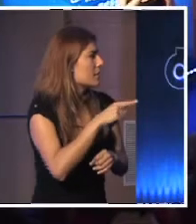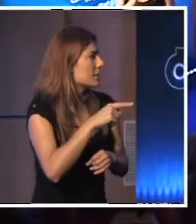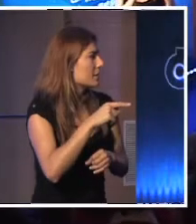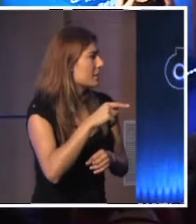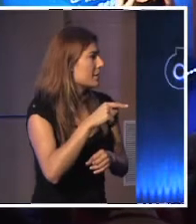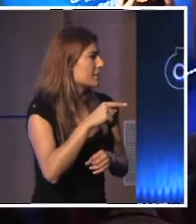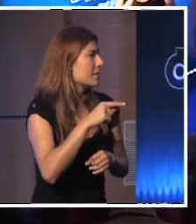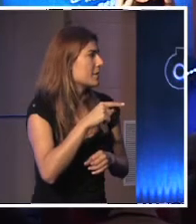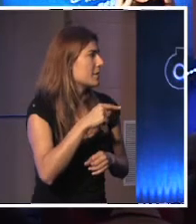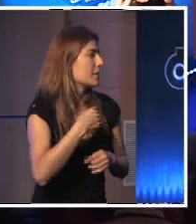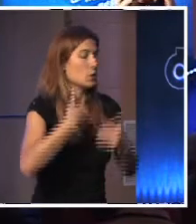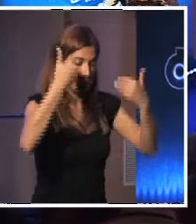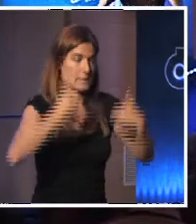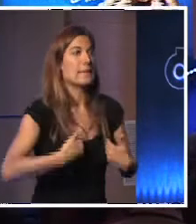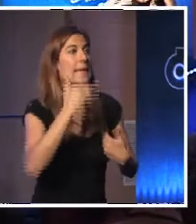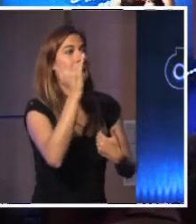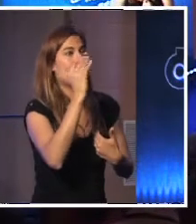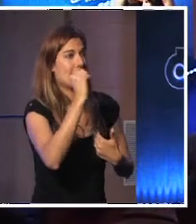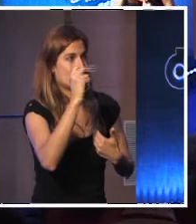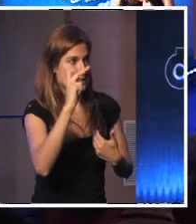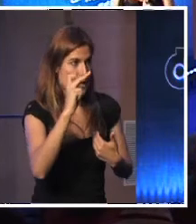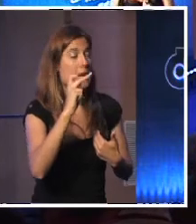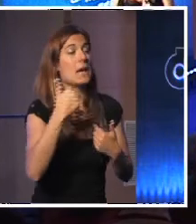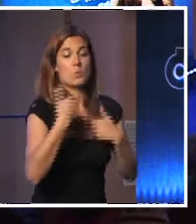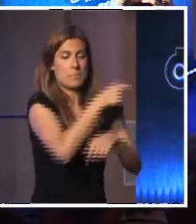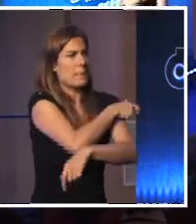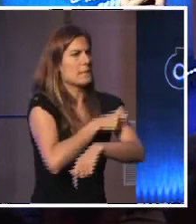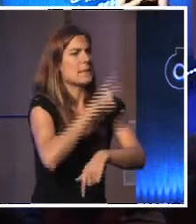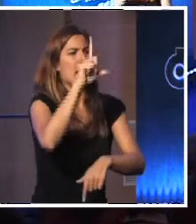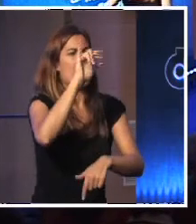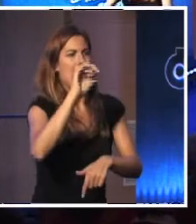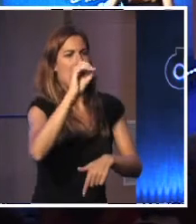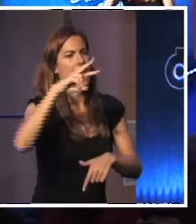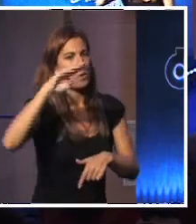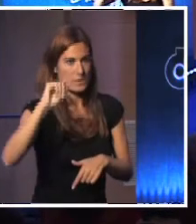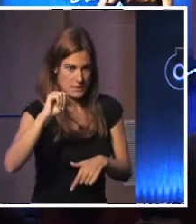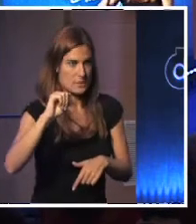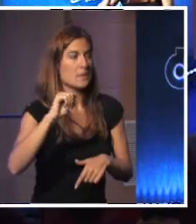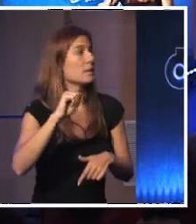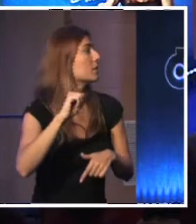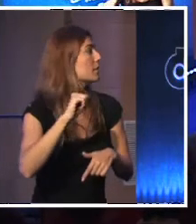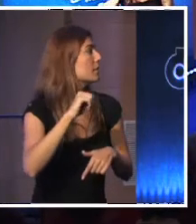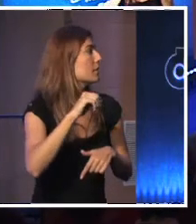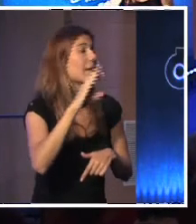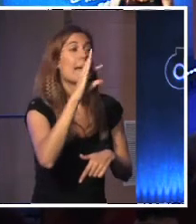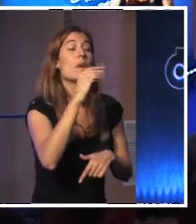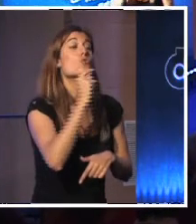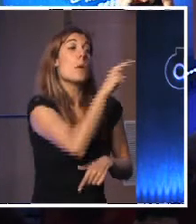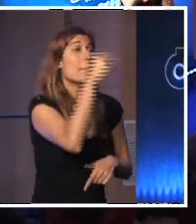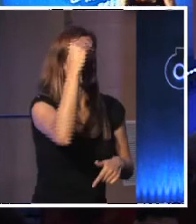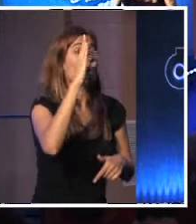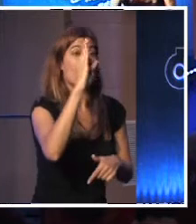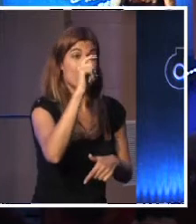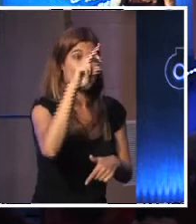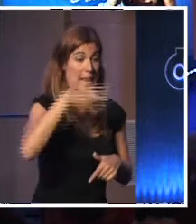corrijo. Eu sou a Isa, sou dos Lions. Isa? Sim, okay. Sou Lion. E não é Fernando Santos, é Fernando Silva. Fernando Silva,